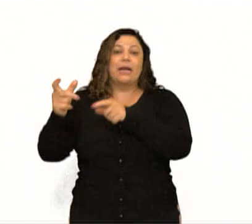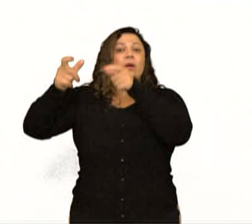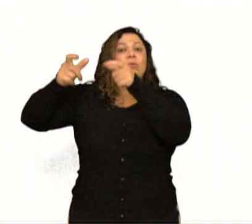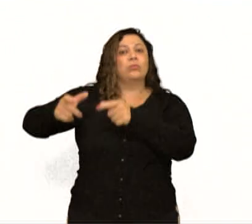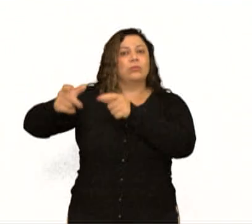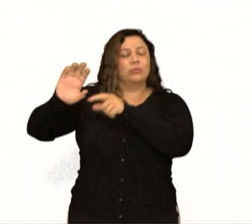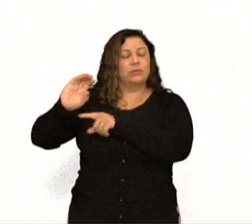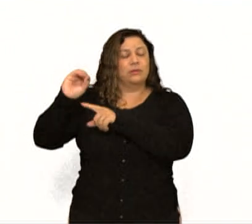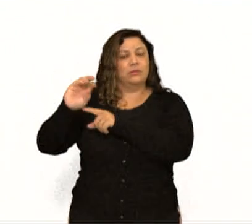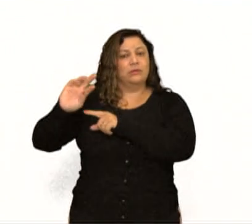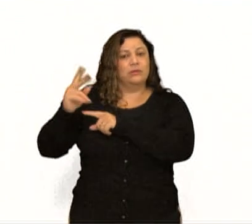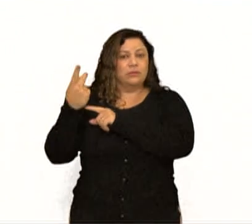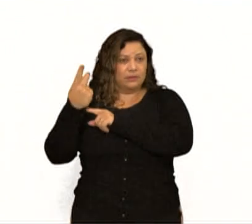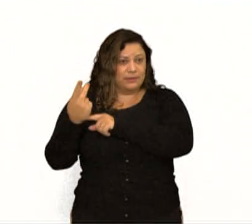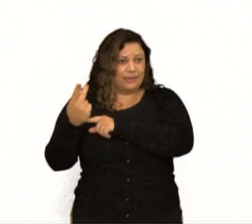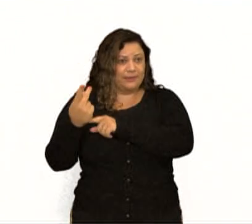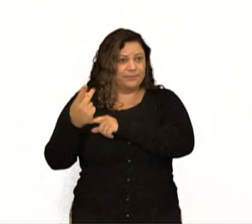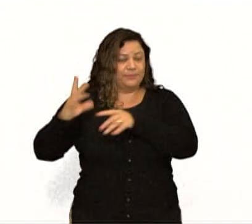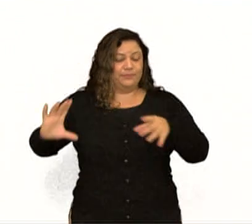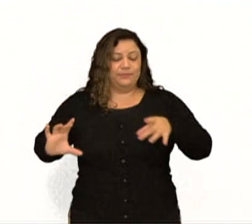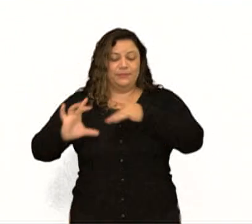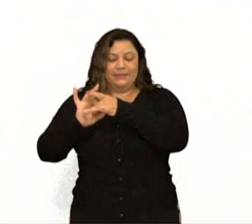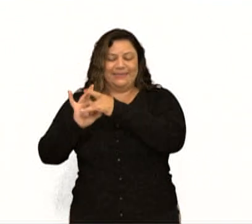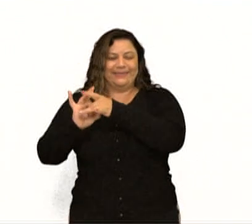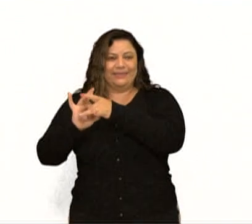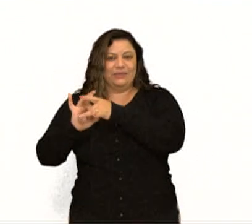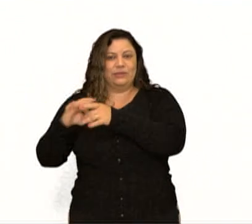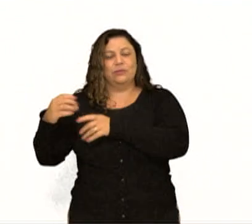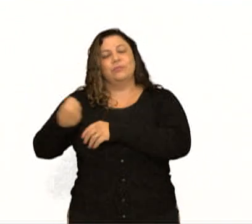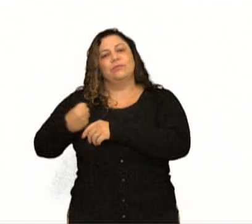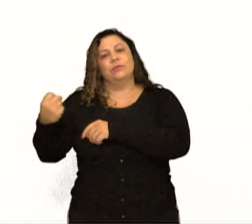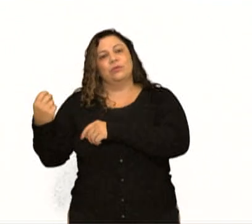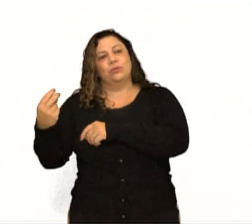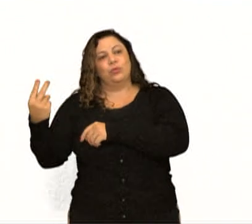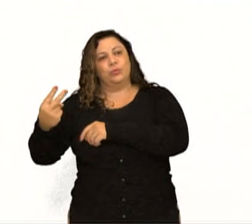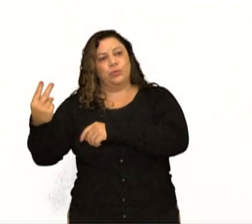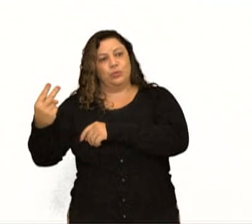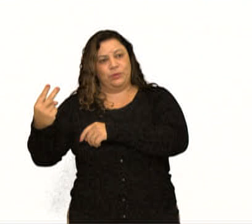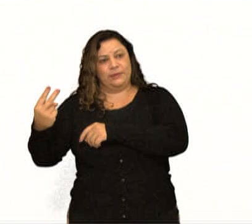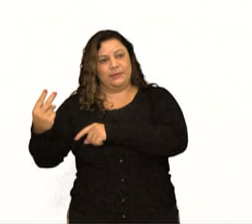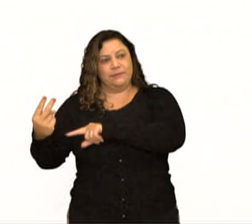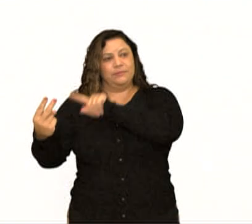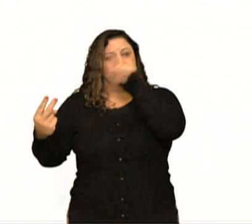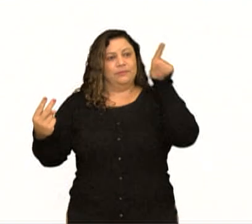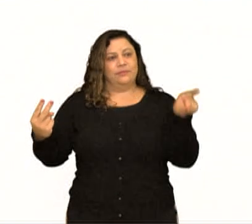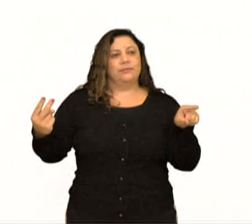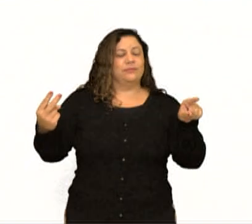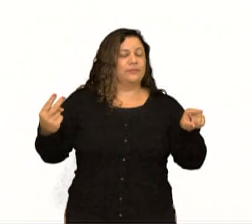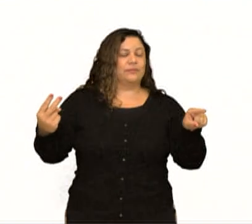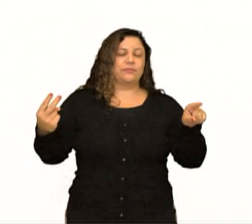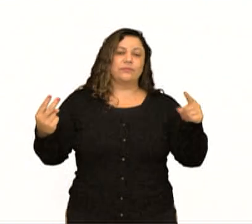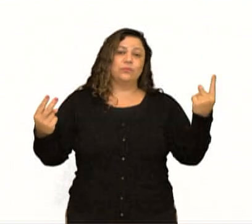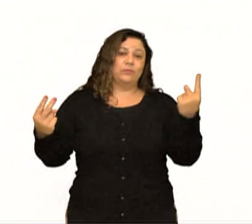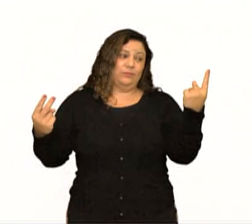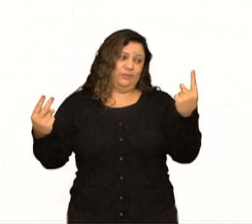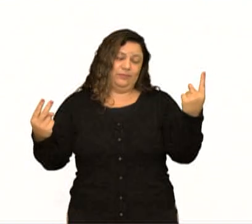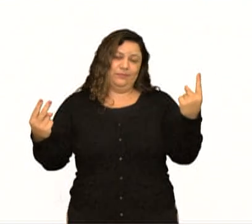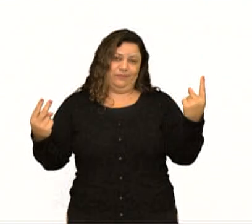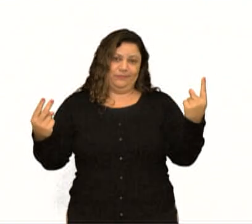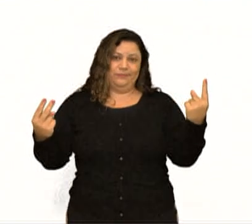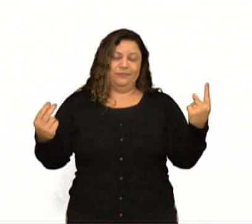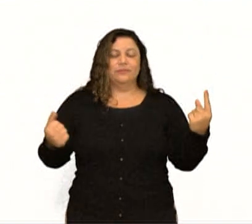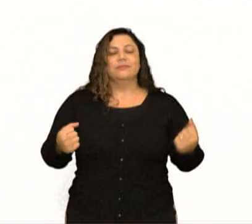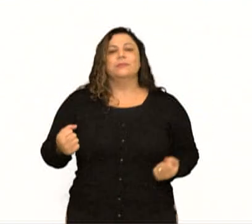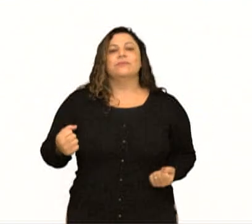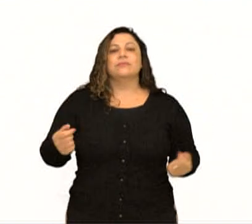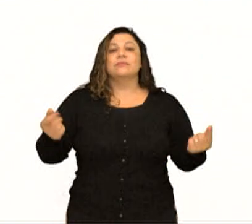neste caso, o OH está ligado no carbono número 2 e aqui o OH está ligado no carbono número 1.